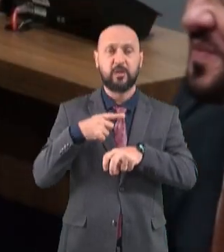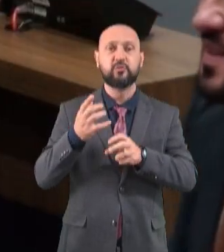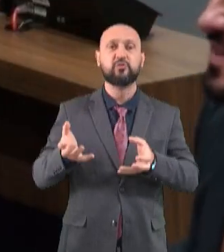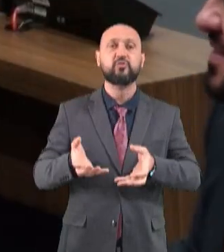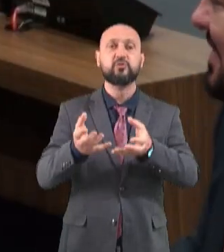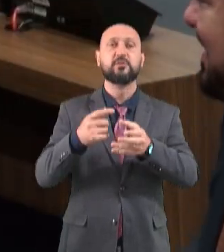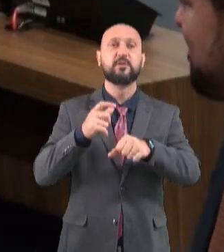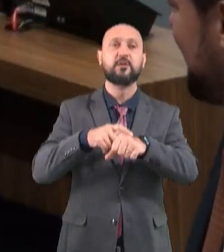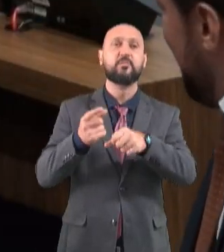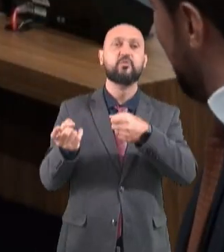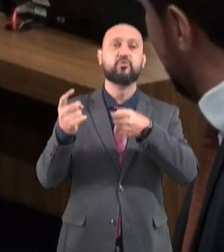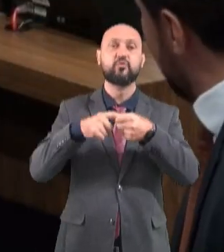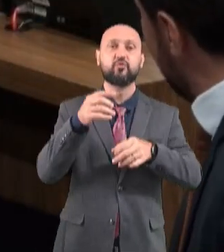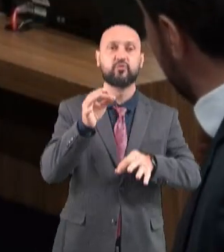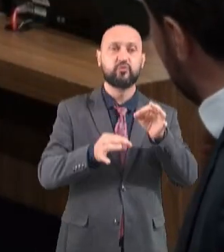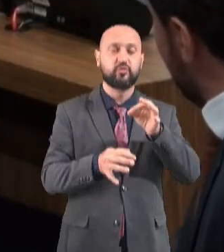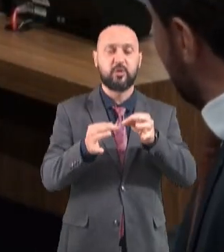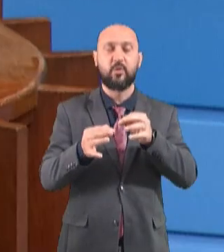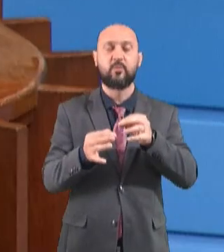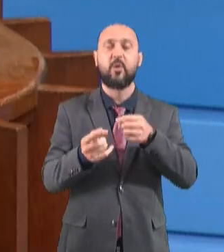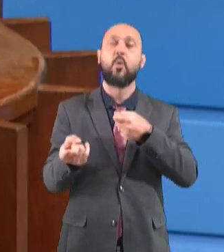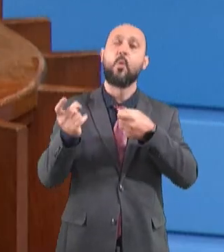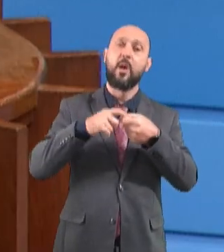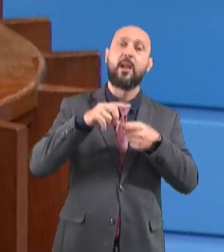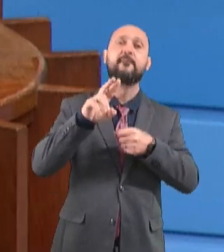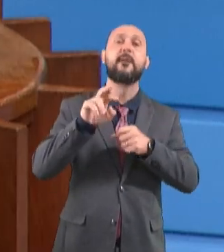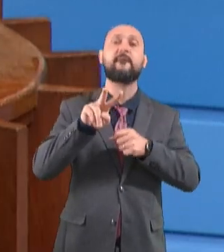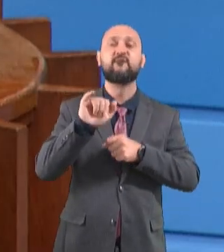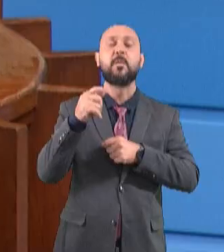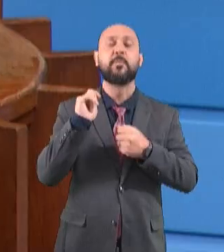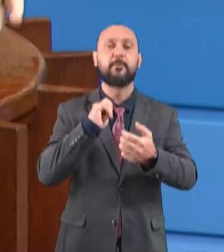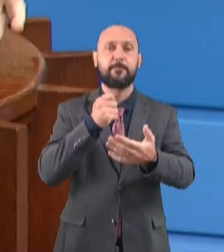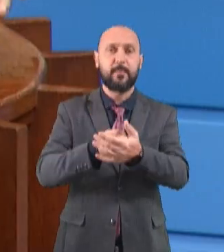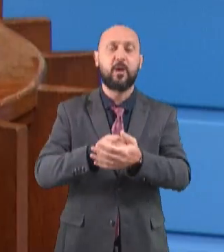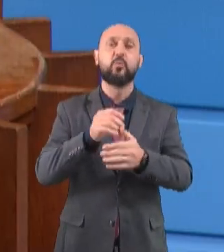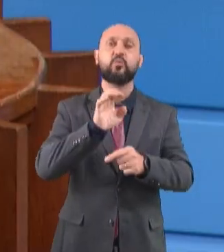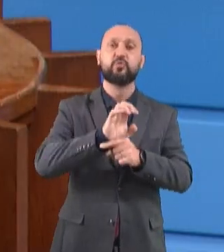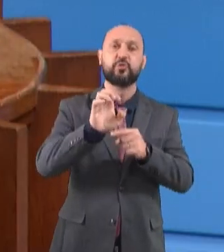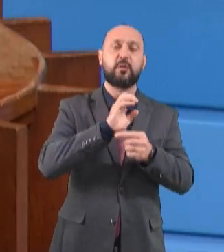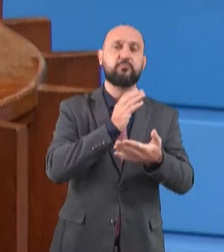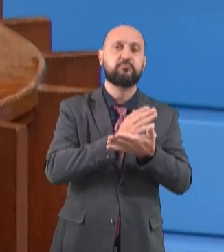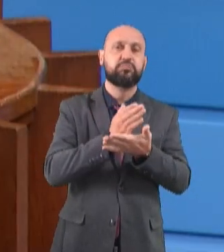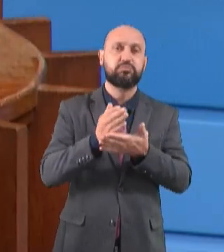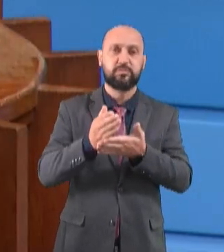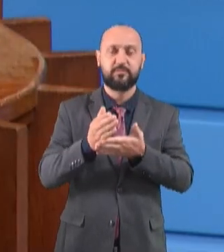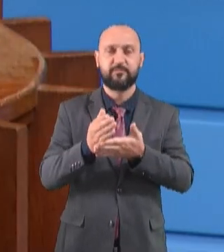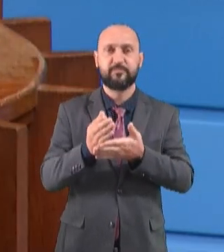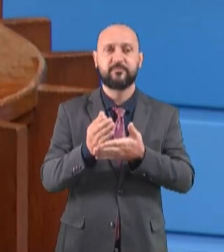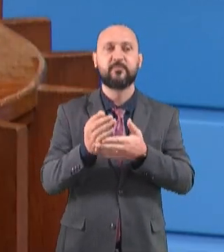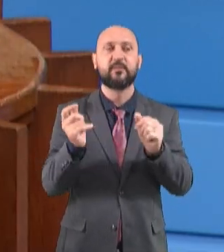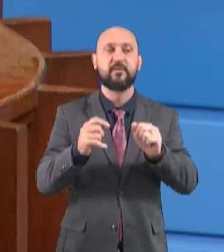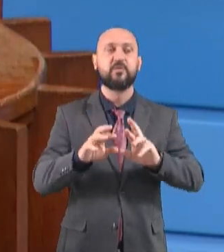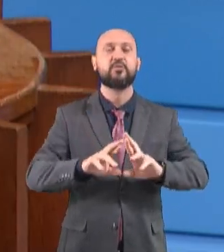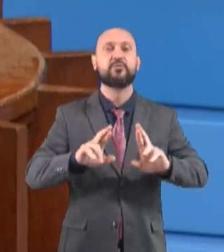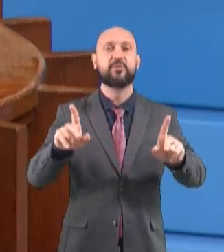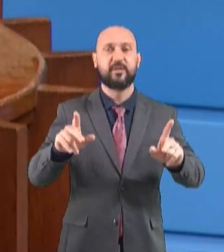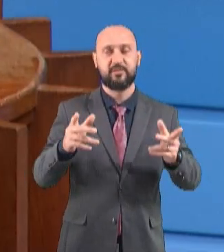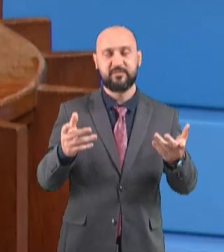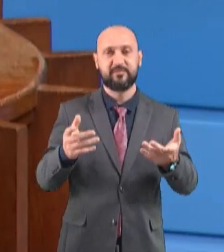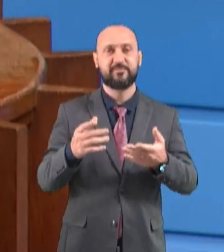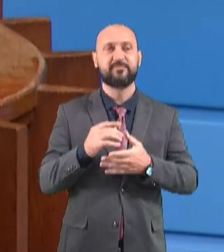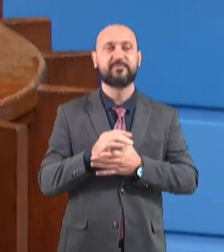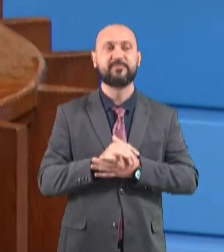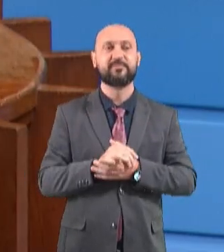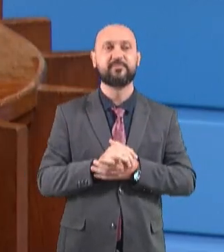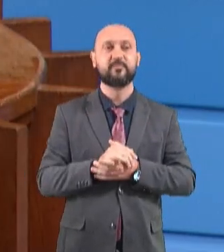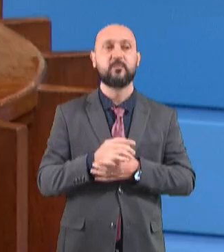em processo de recuperação judicial, elas poderão pagar o tributo estadual em condições diferenciadas,